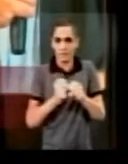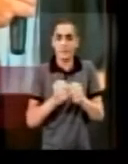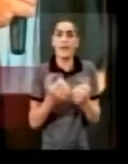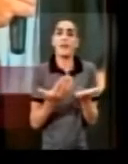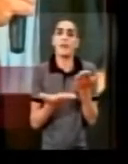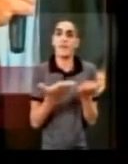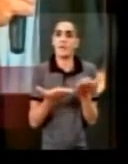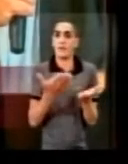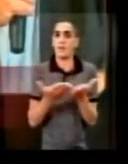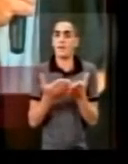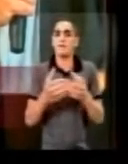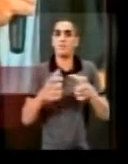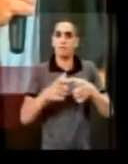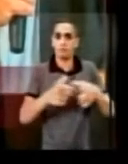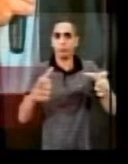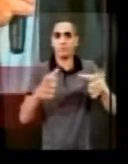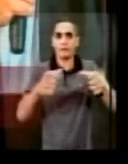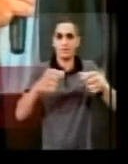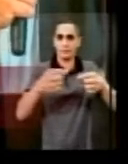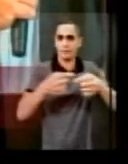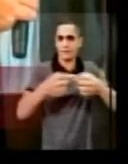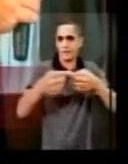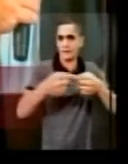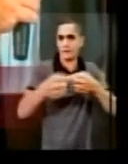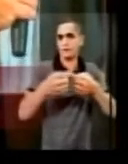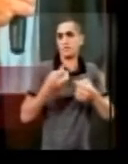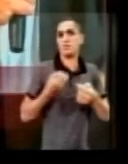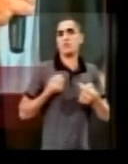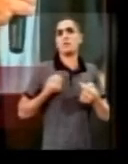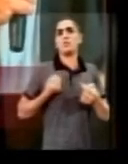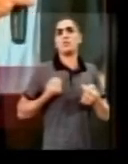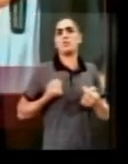na semana 31.